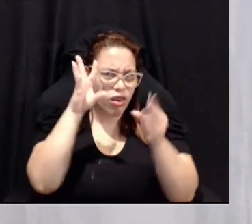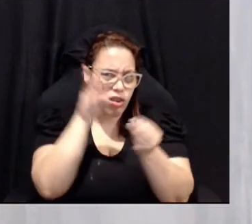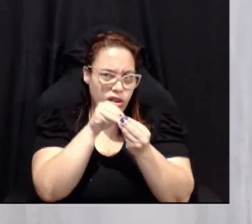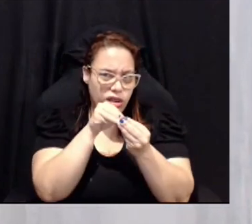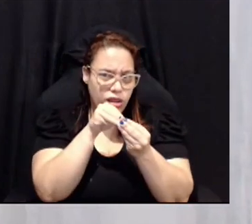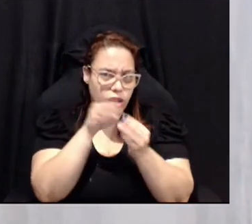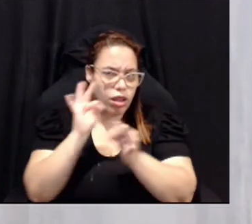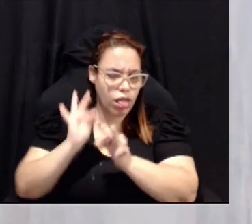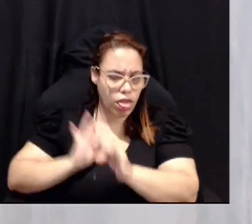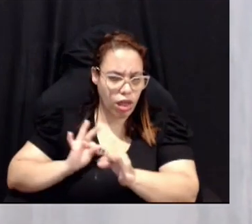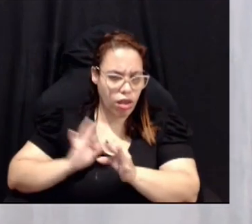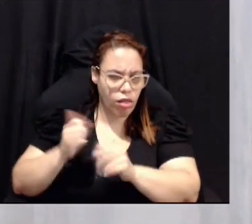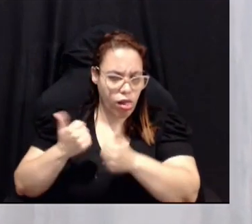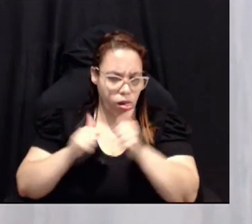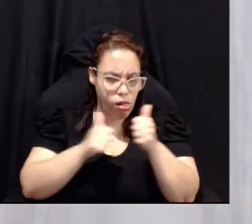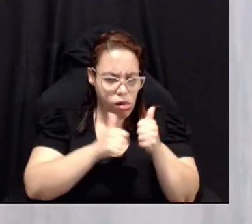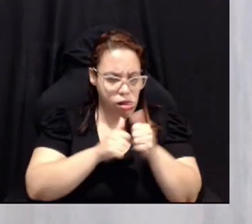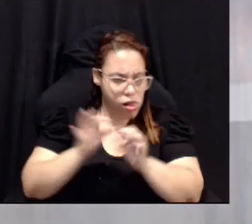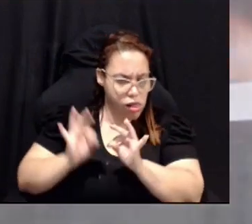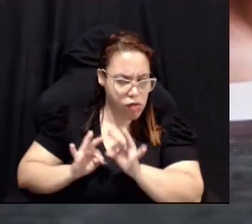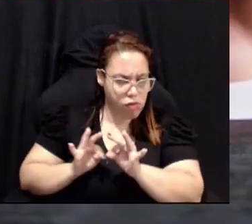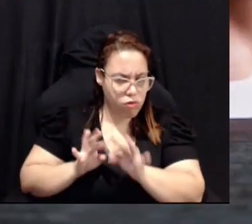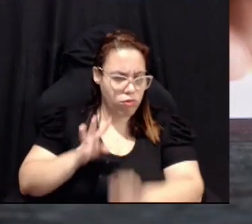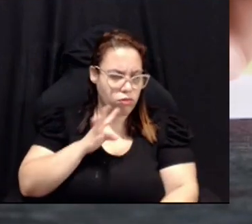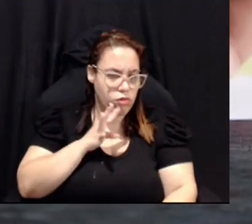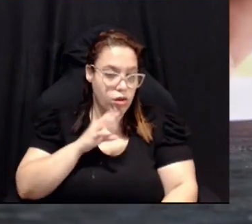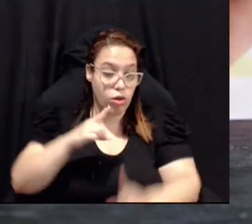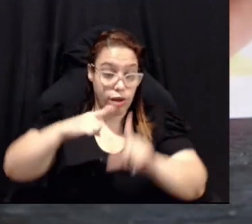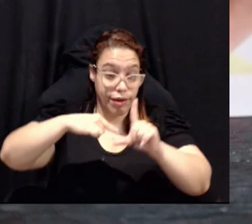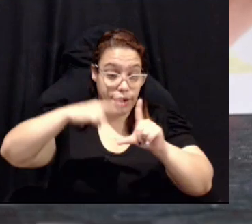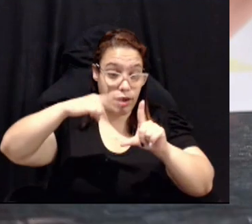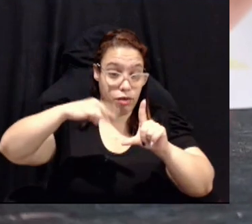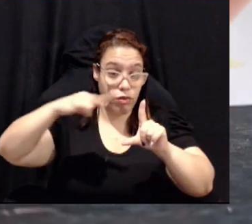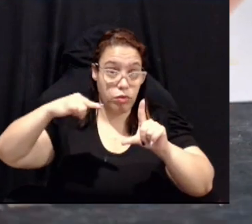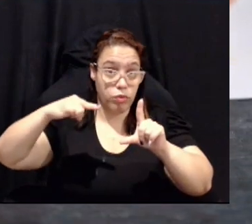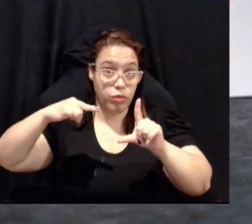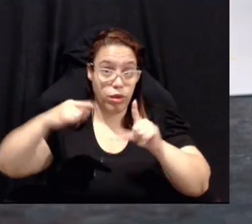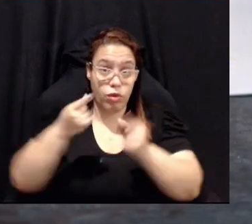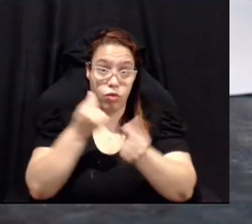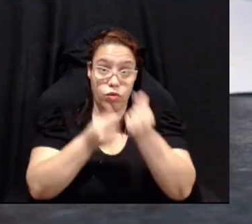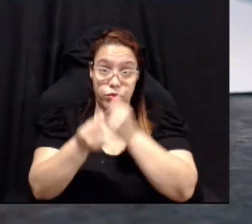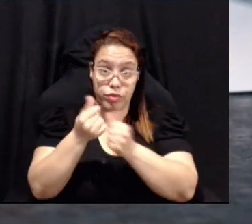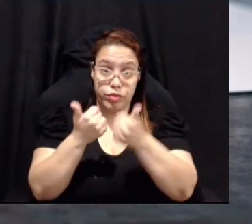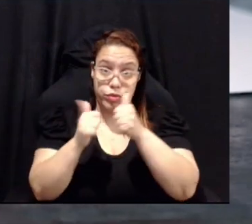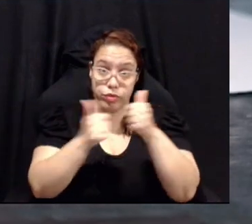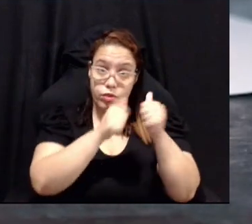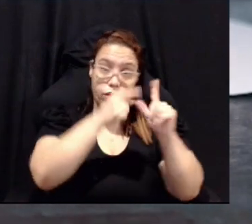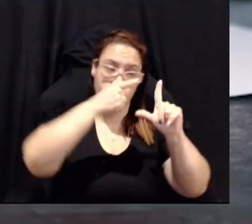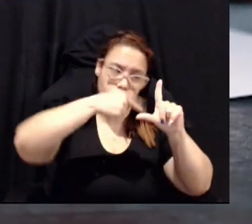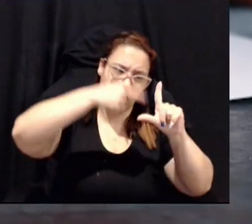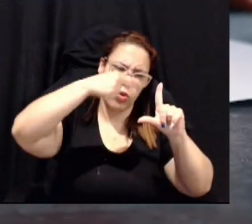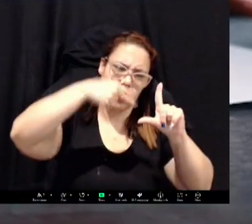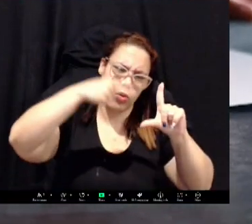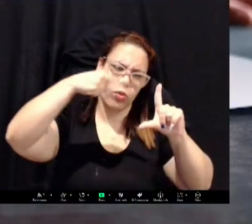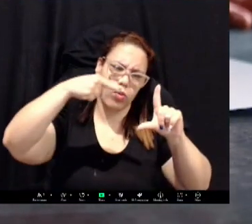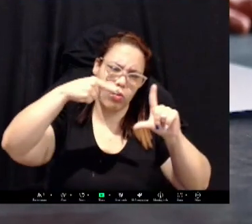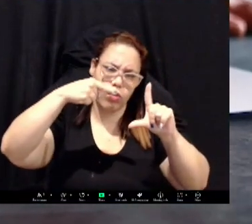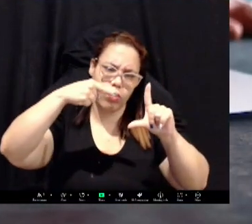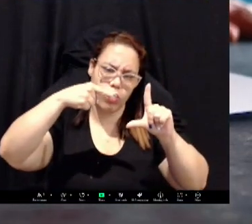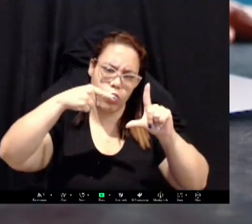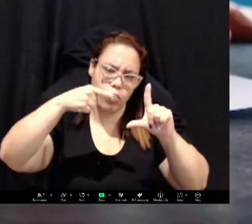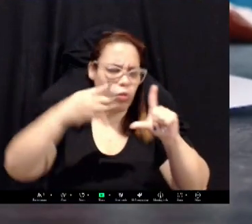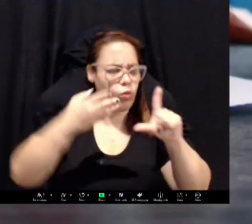que também é conhecida como análise gráfica, vai avaliar preço, analisar os gráficos, a padrão,